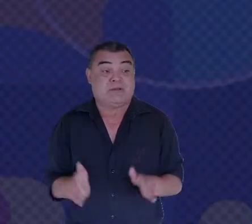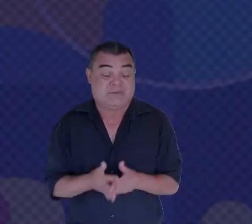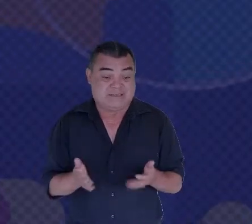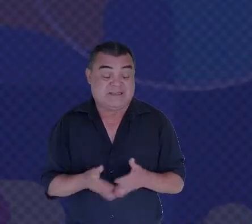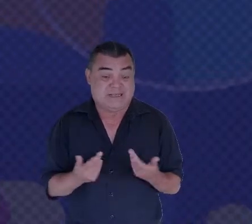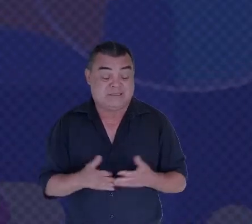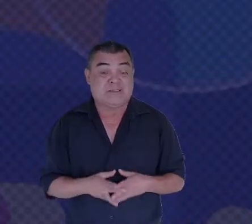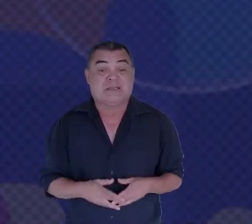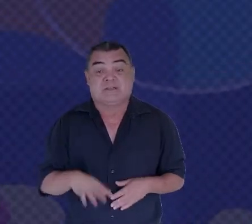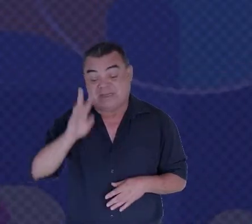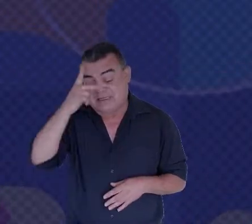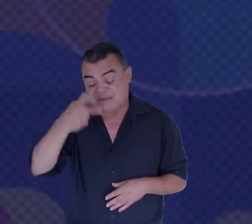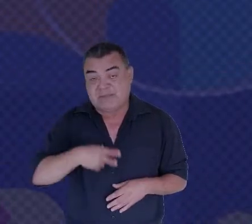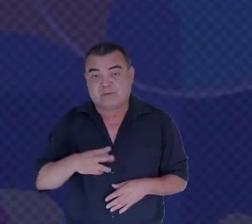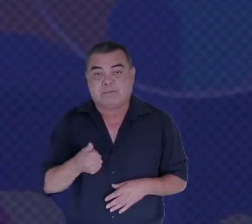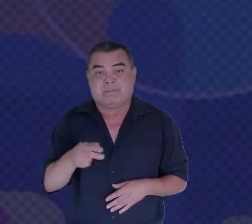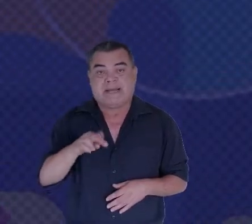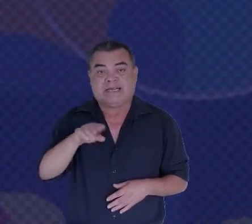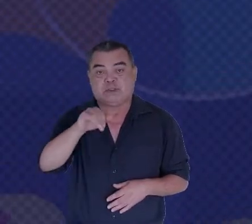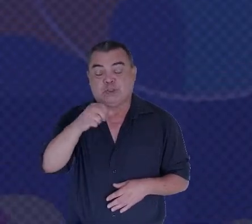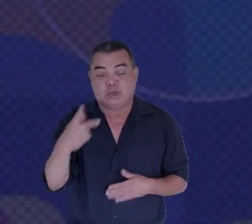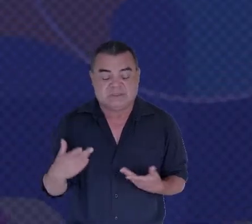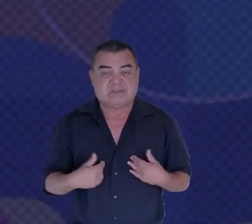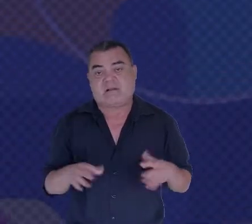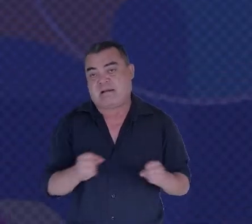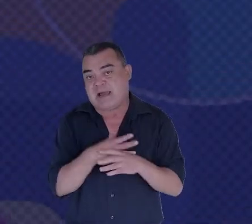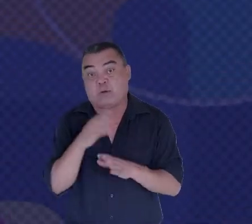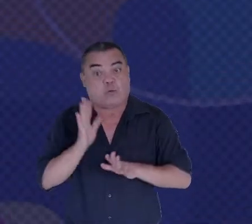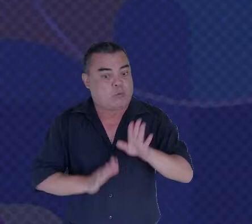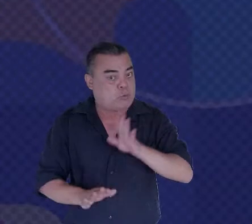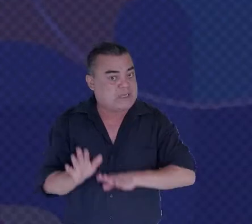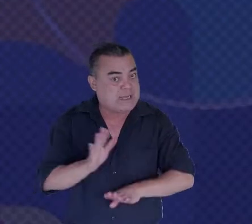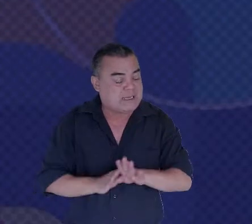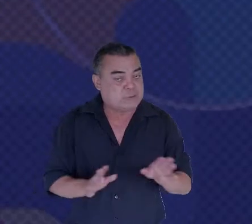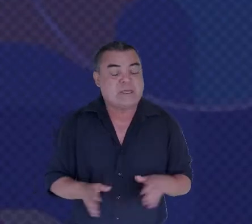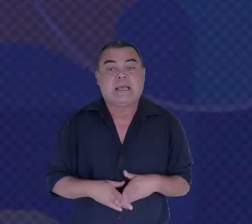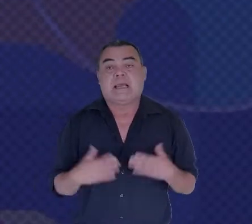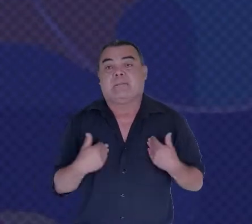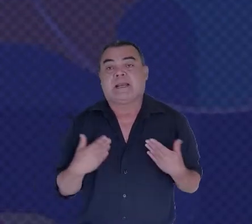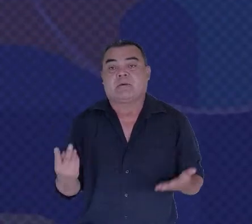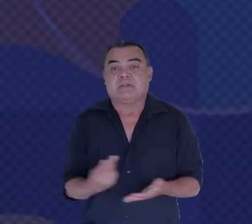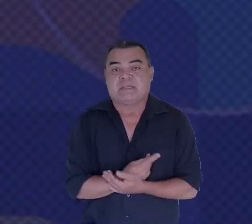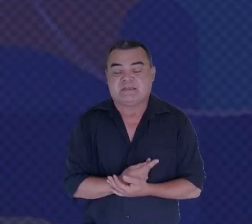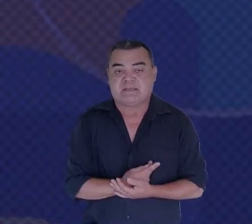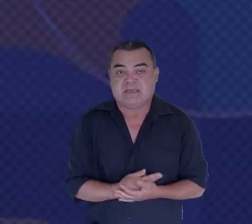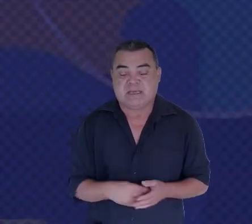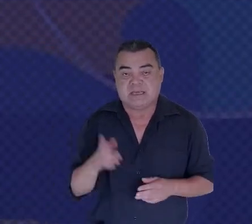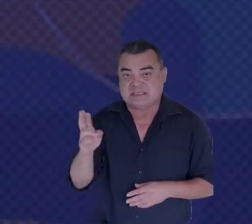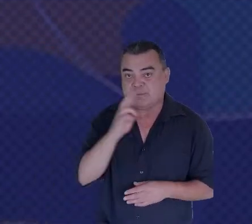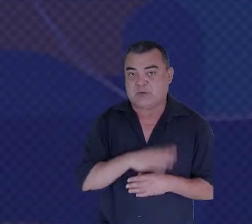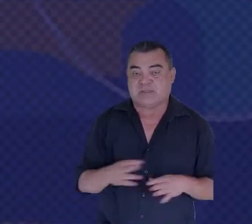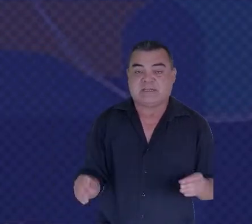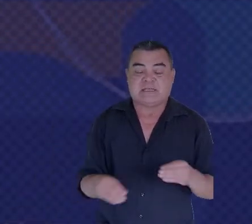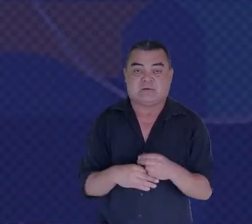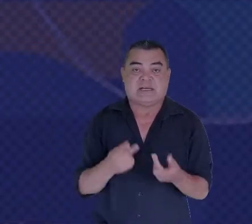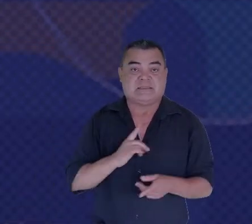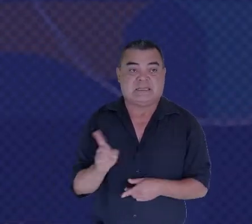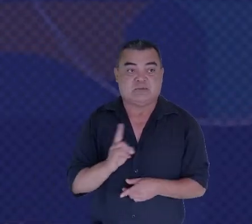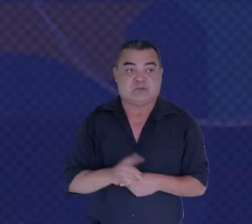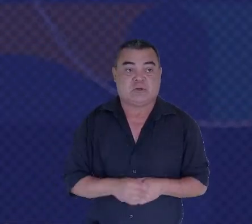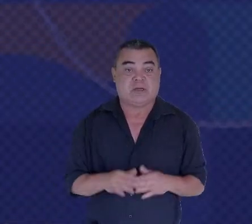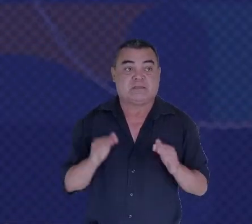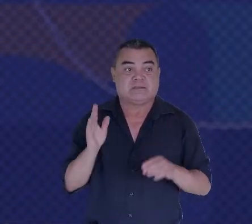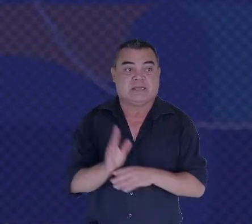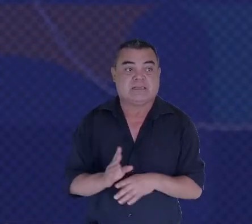por meio de reconhecimento de padrões claro que tudo isso com muito cuidado mas diz precisa gerar assim respostas adequadas que não apenas